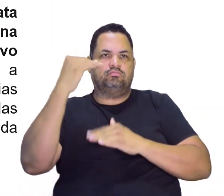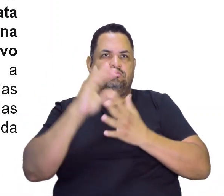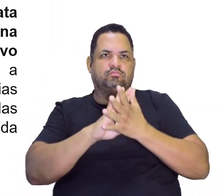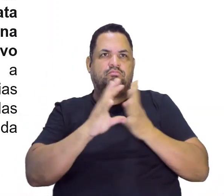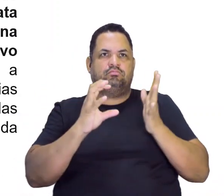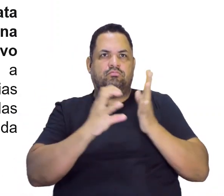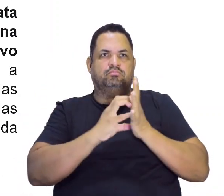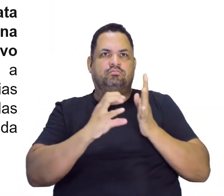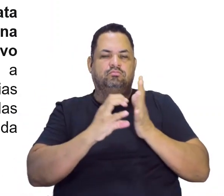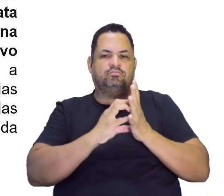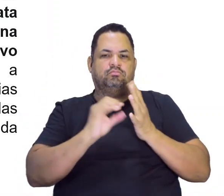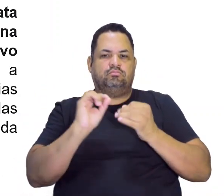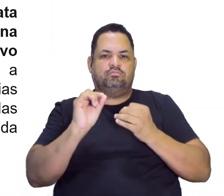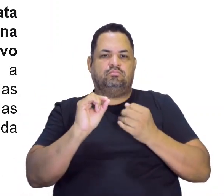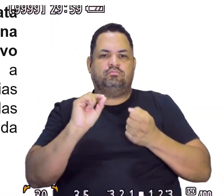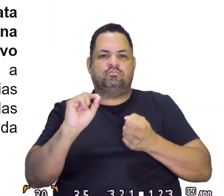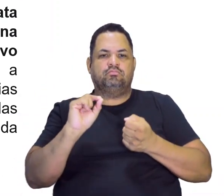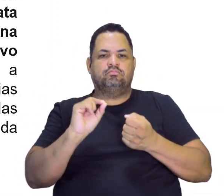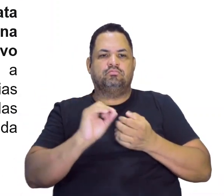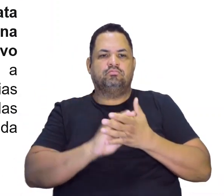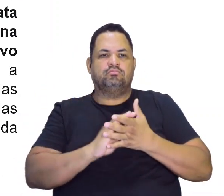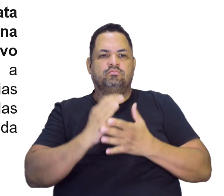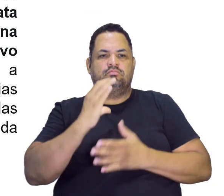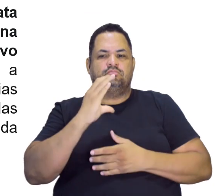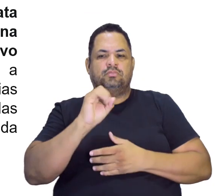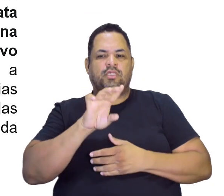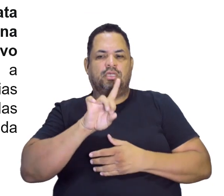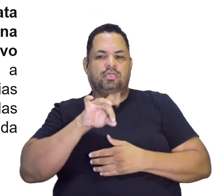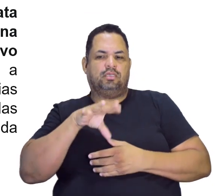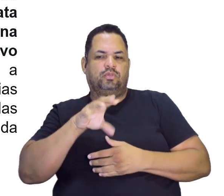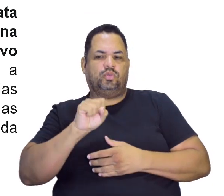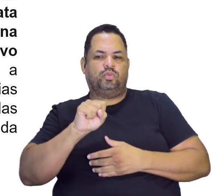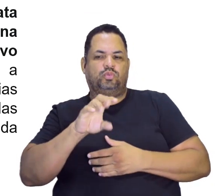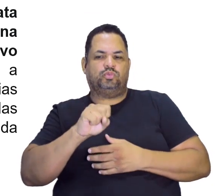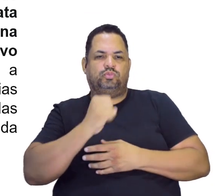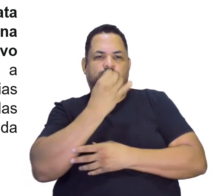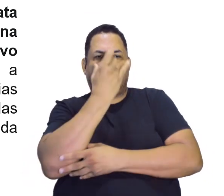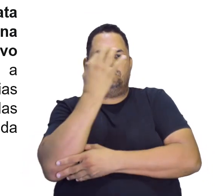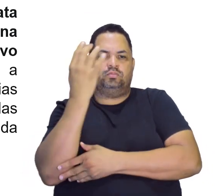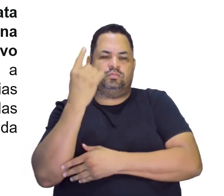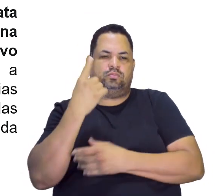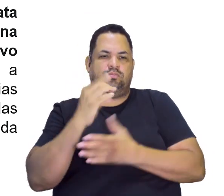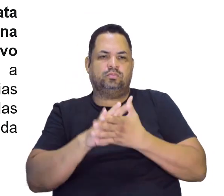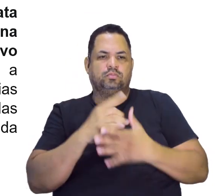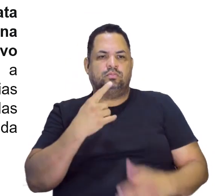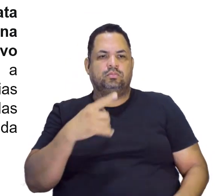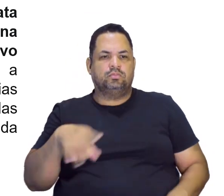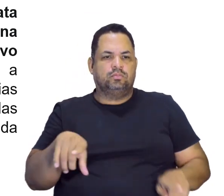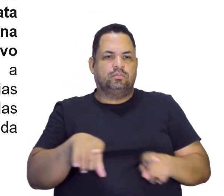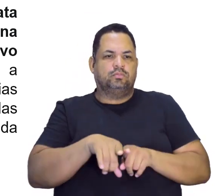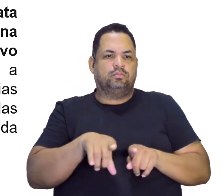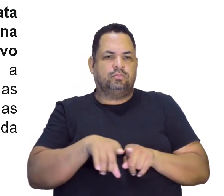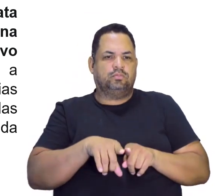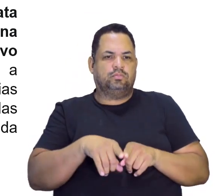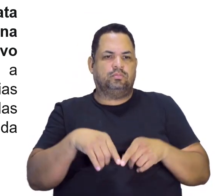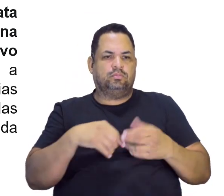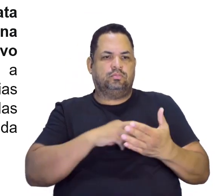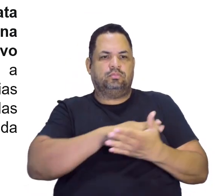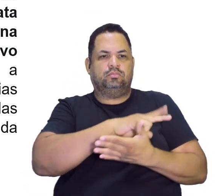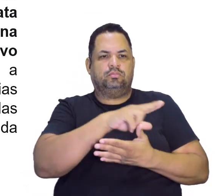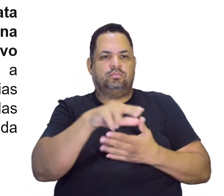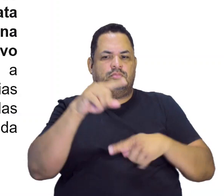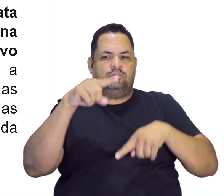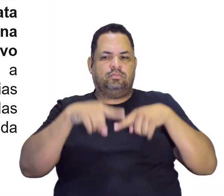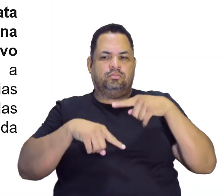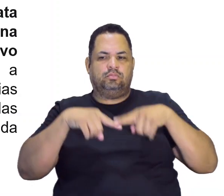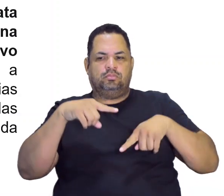símbolo né que é o o Cactus aqui então ela coloca também esse sol ela coloca vários